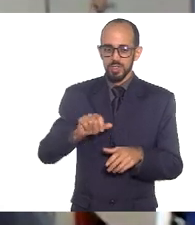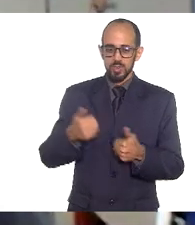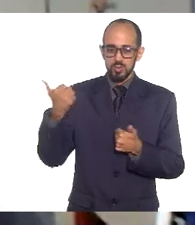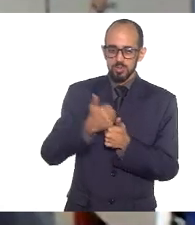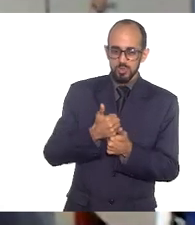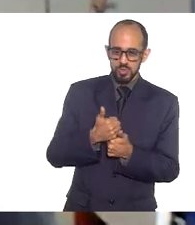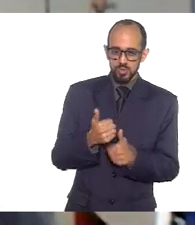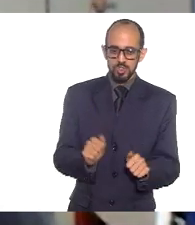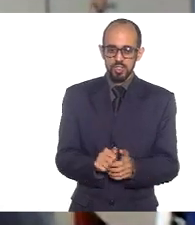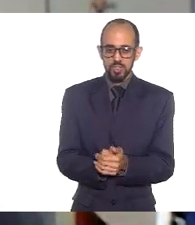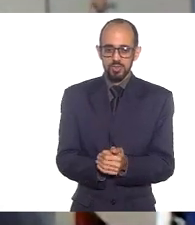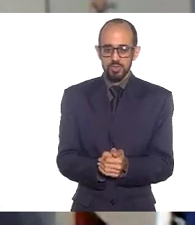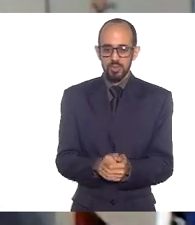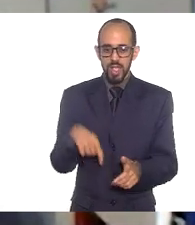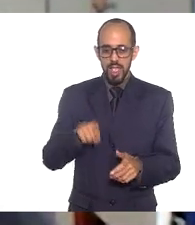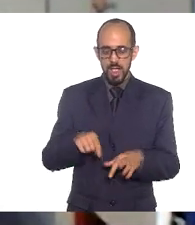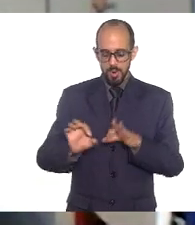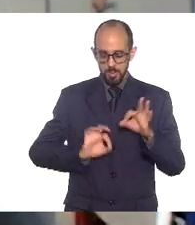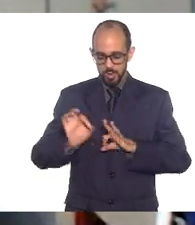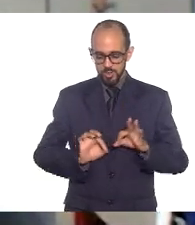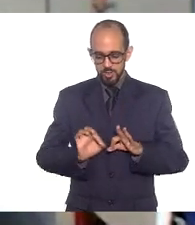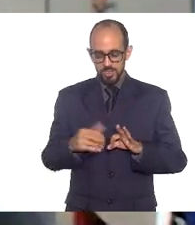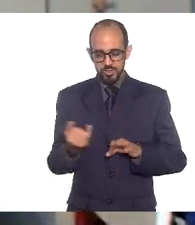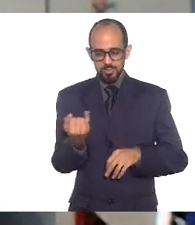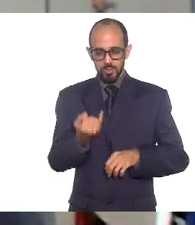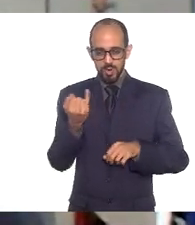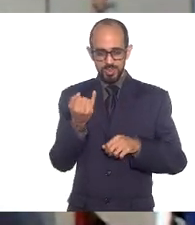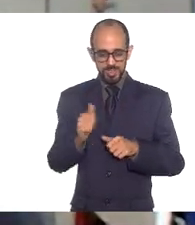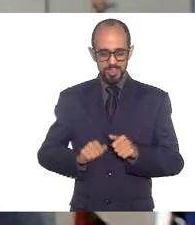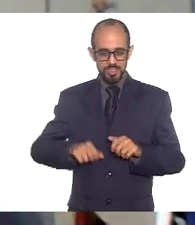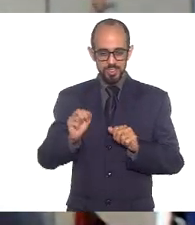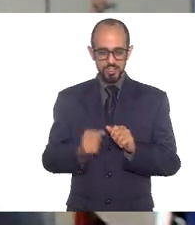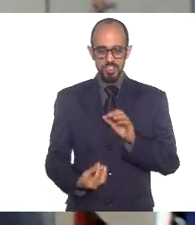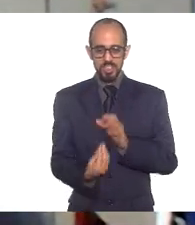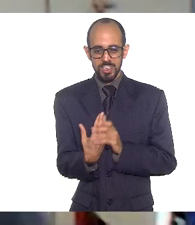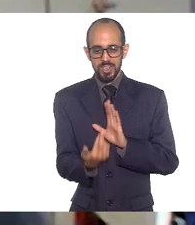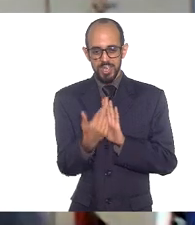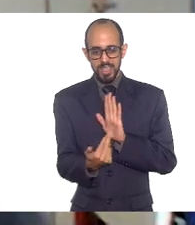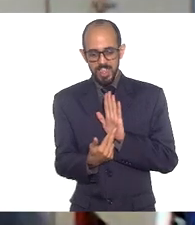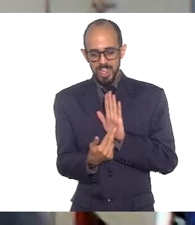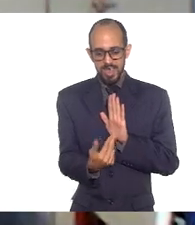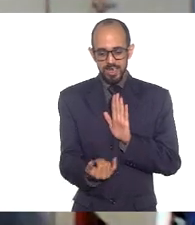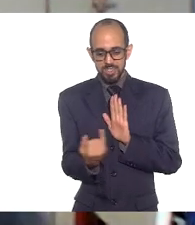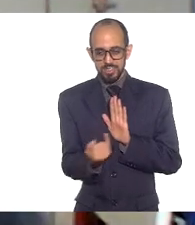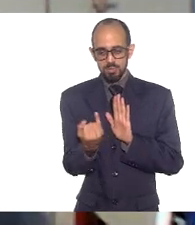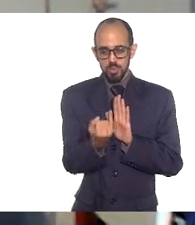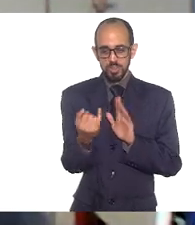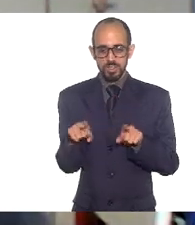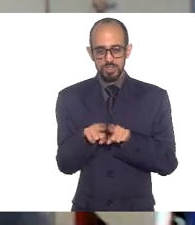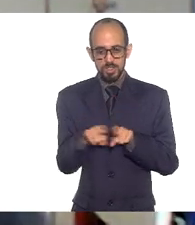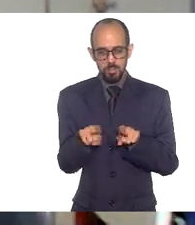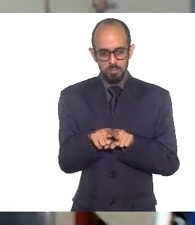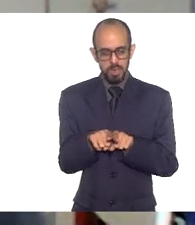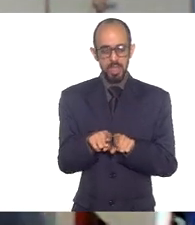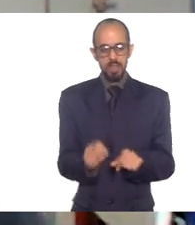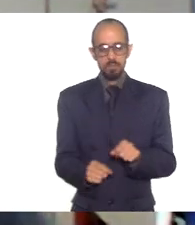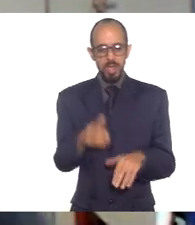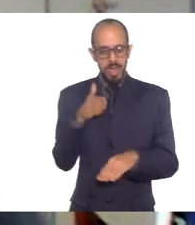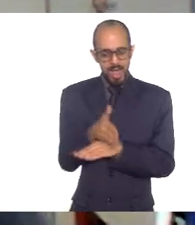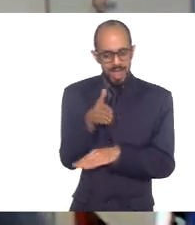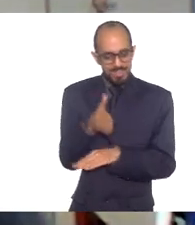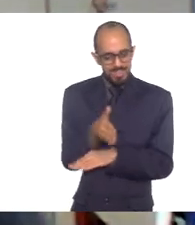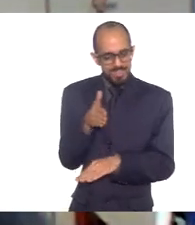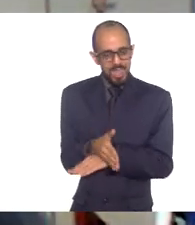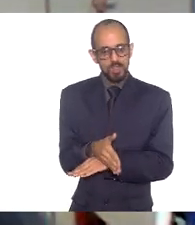substitutivo Esse é um projeto muito importante que regulamenta dois instrumentos fundamentais para garantir o